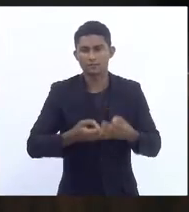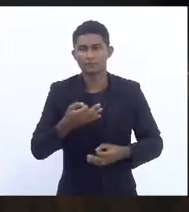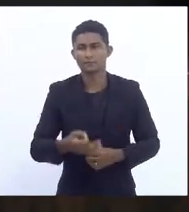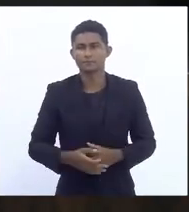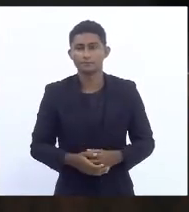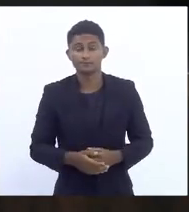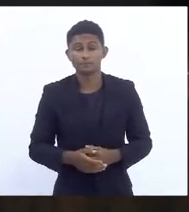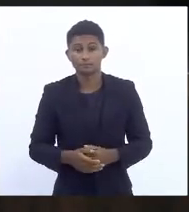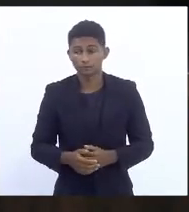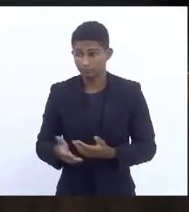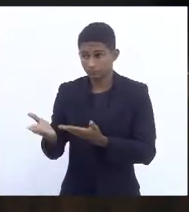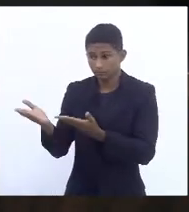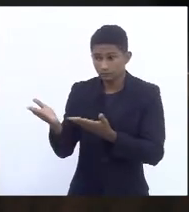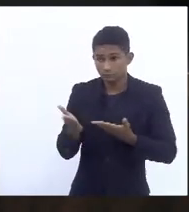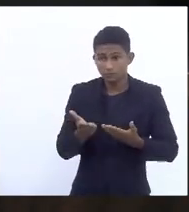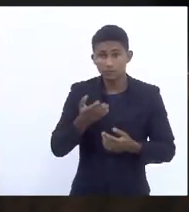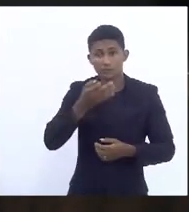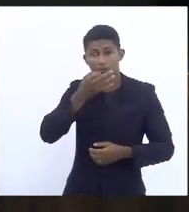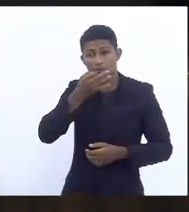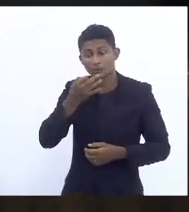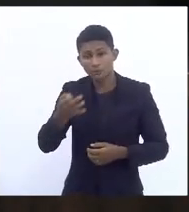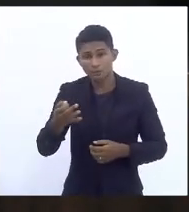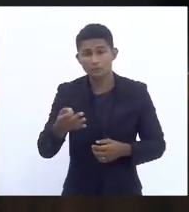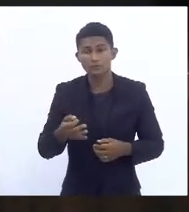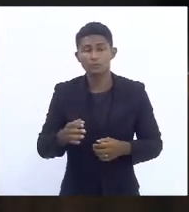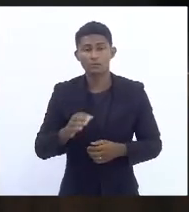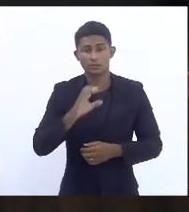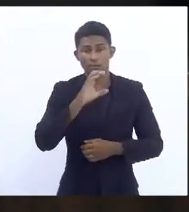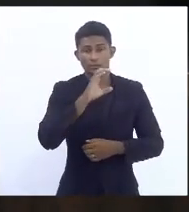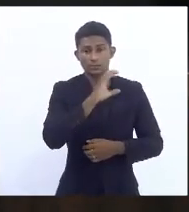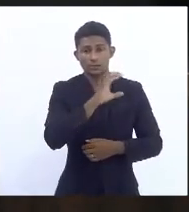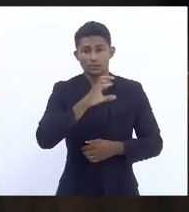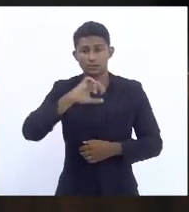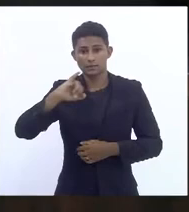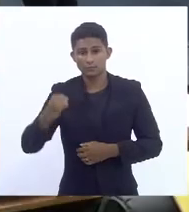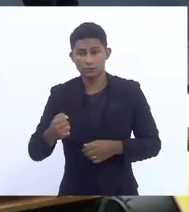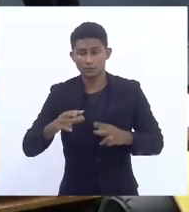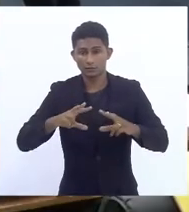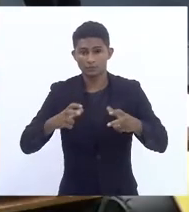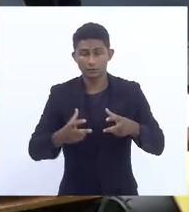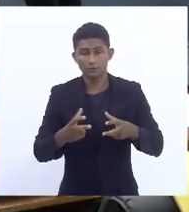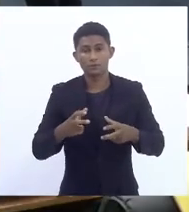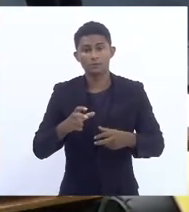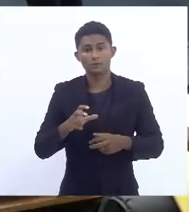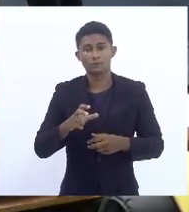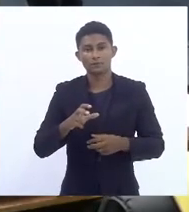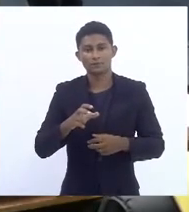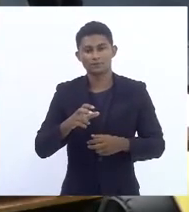Para emitir parecer pela CCJ, deputado Márcio Pacheco.